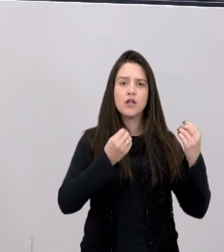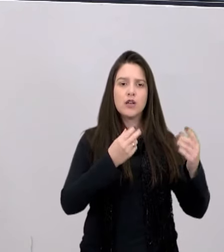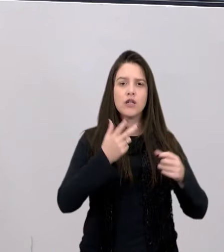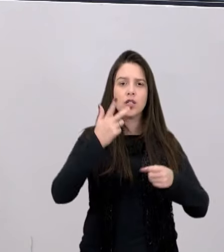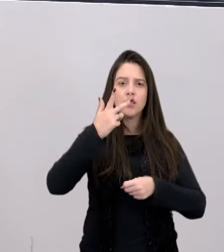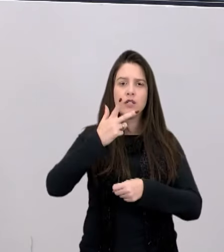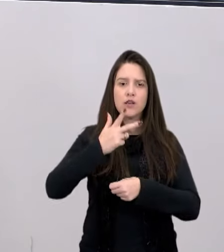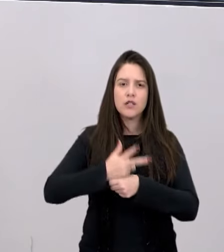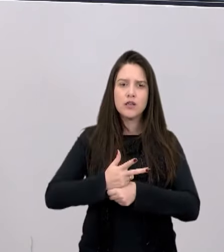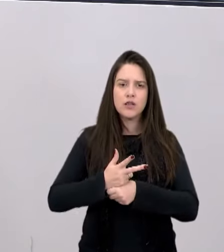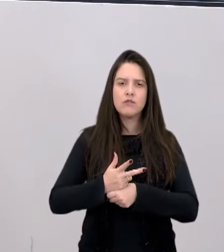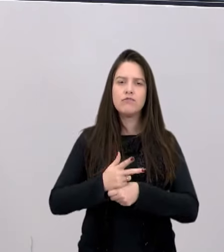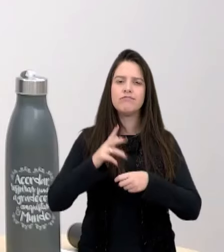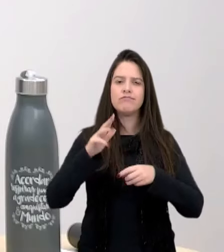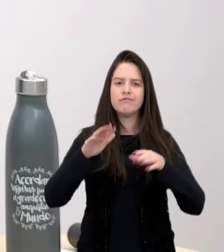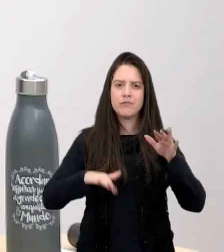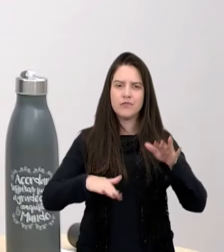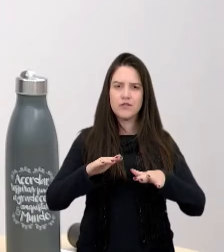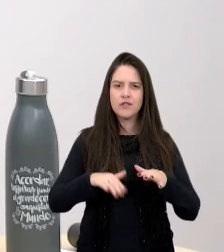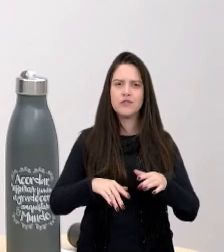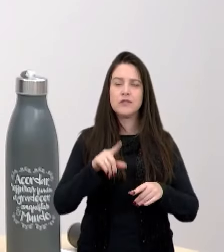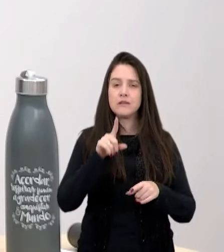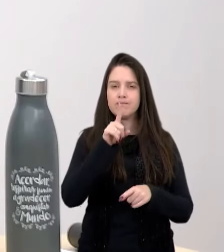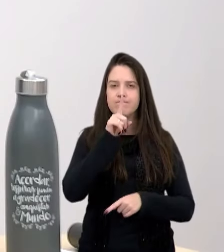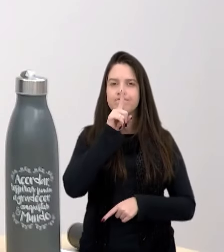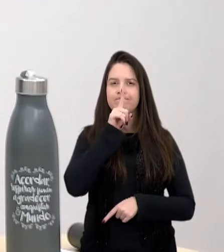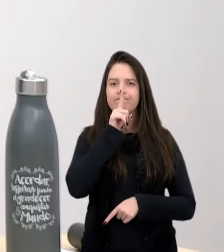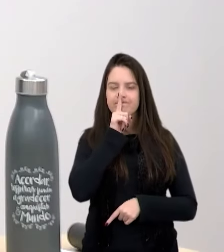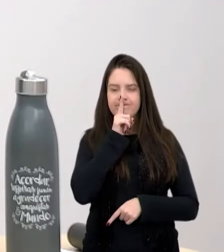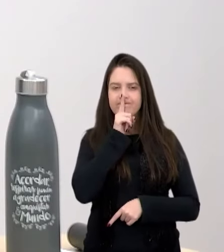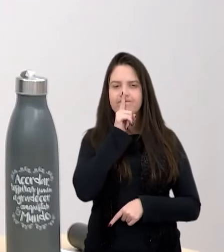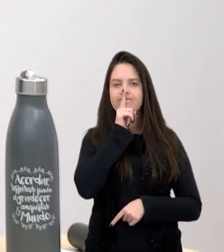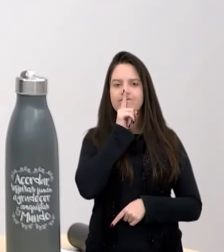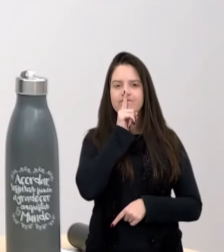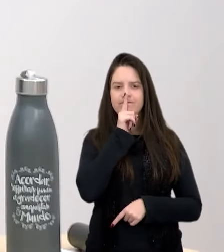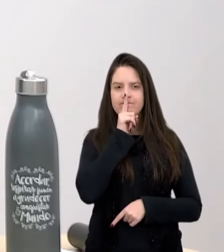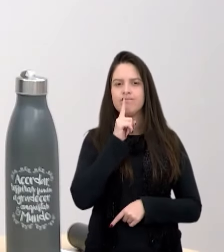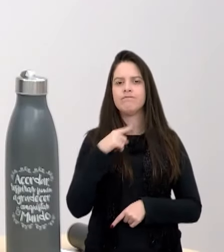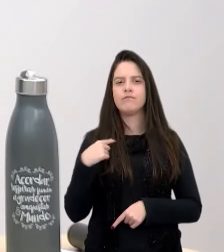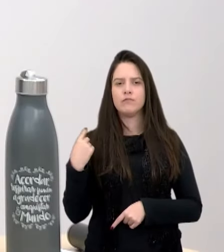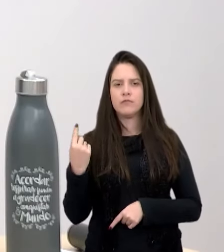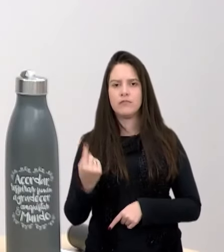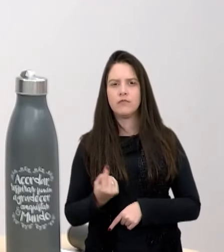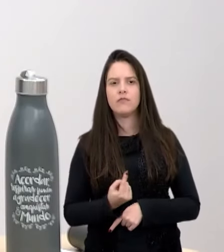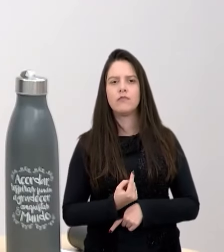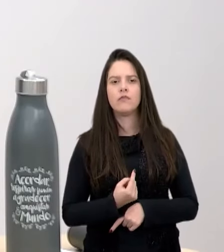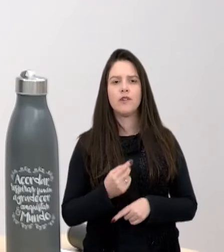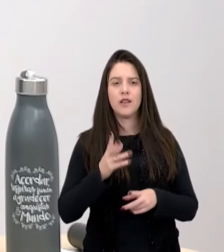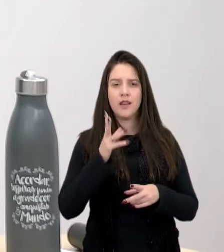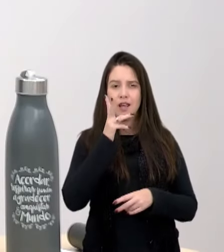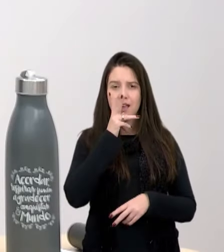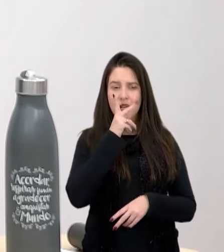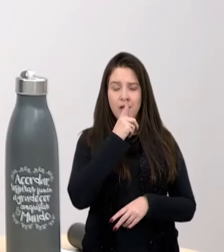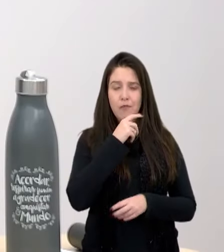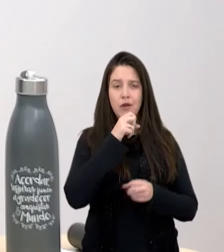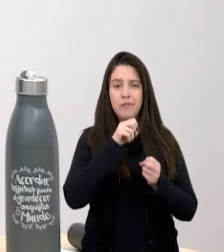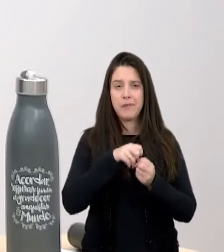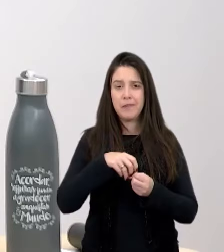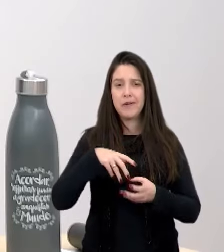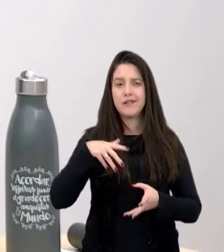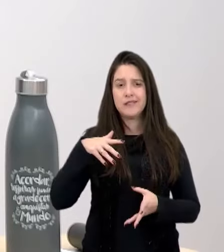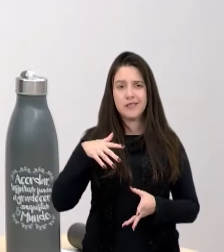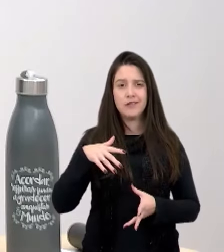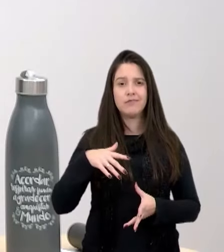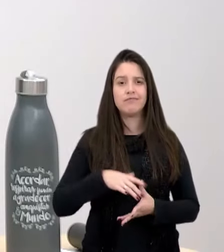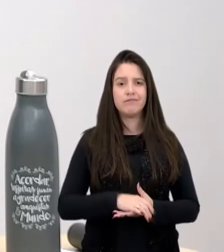questão de ser uma doença silenciosa, né, Evê? Os sintomas demoram a aparecer,